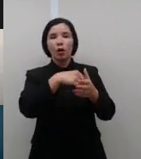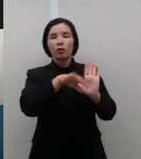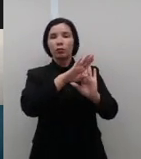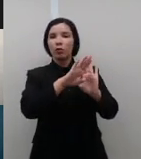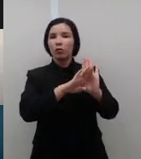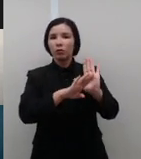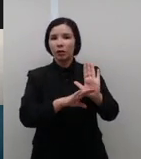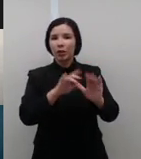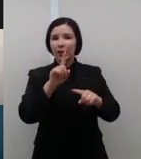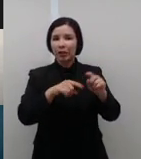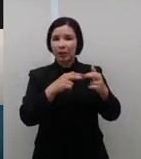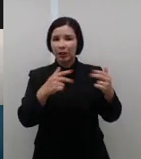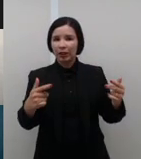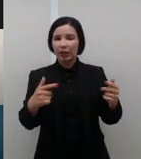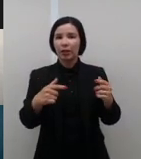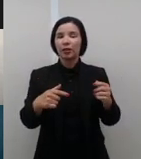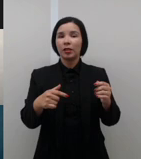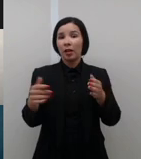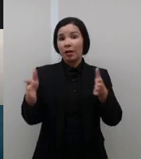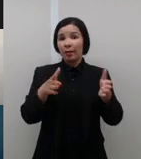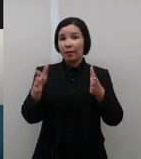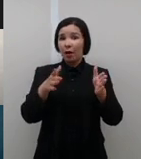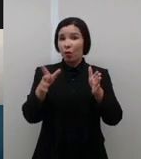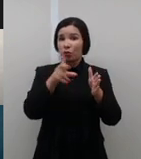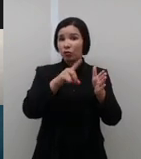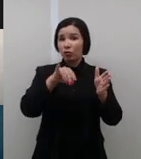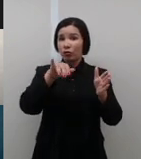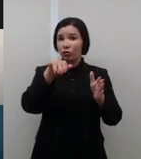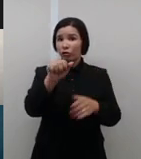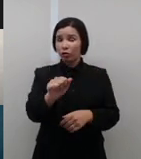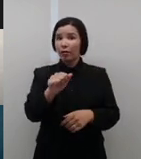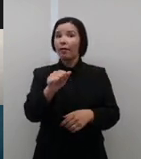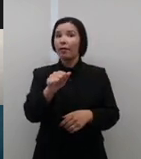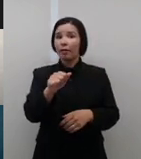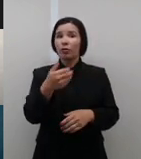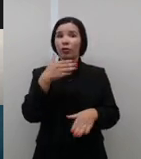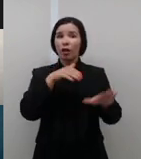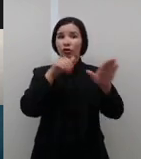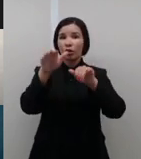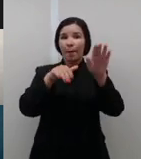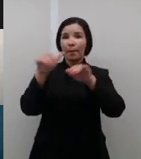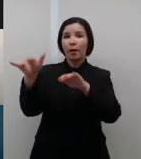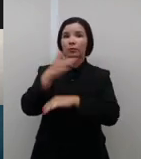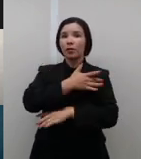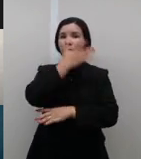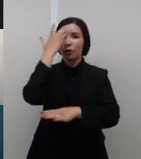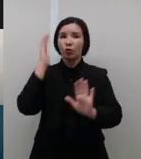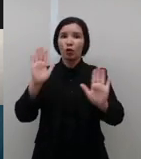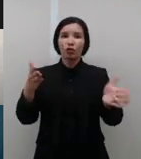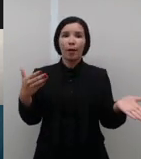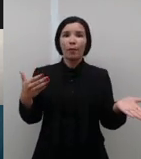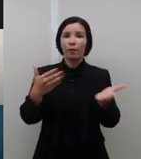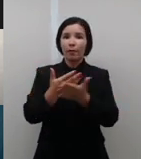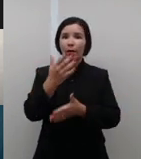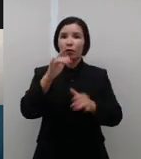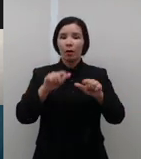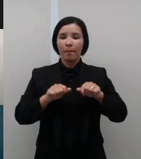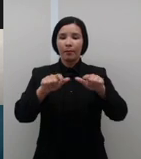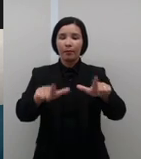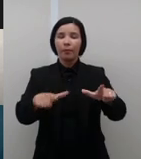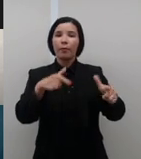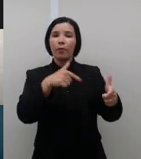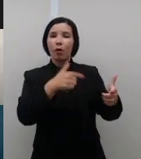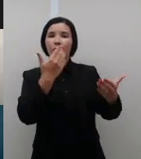a estipulação da referida data no ato de convocação dos aprovados para a prova de títulos não ofende